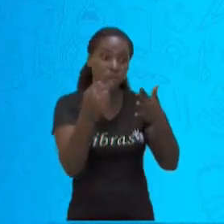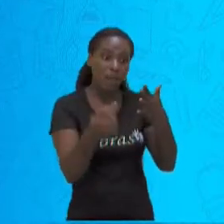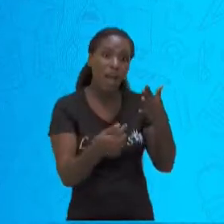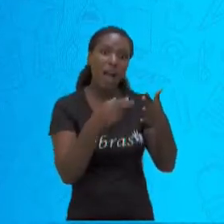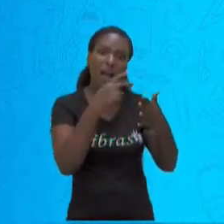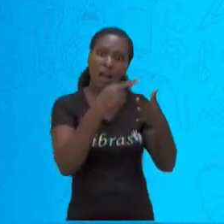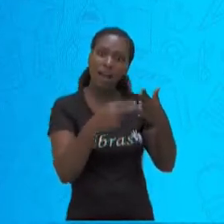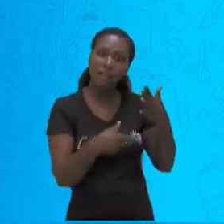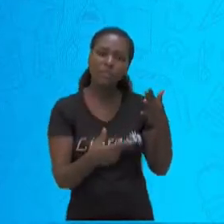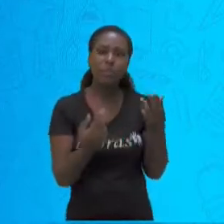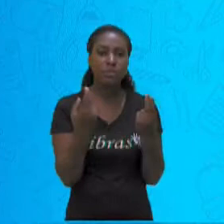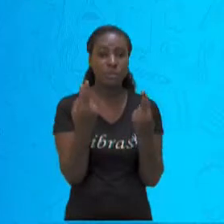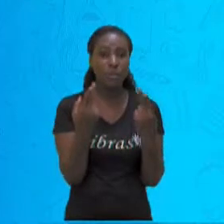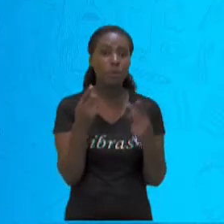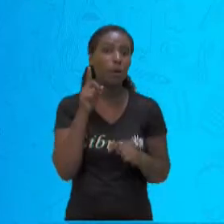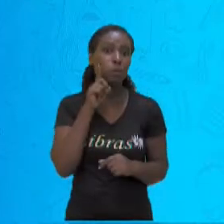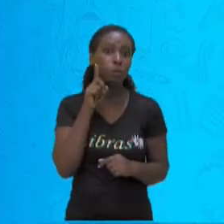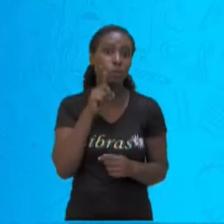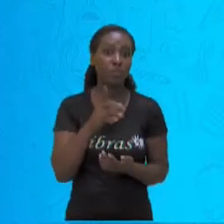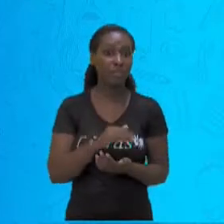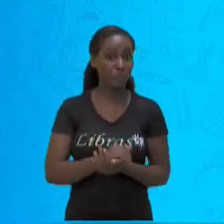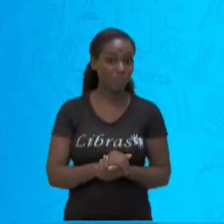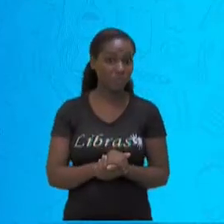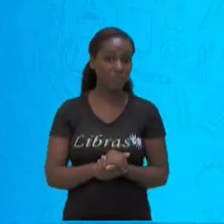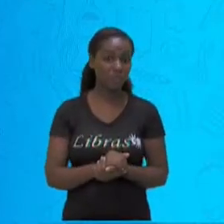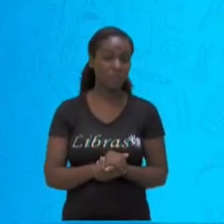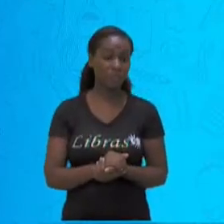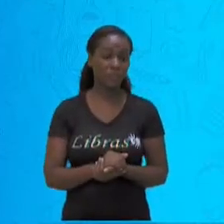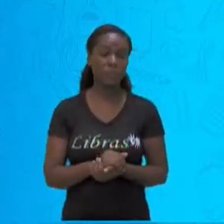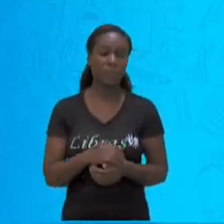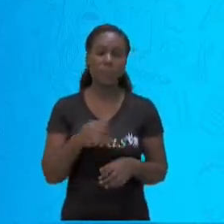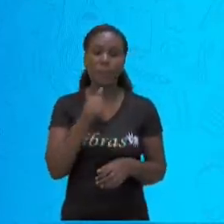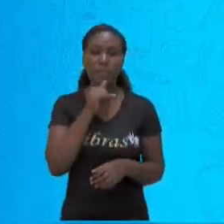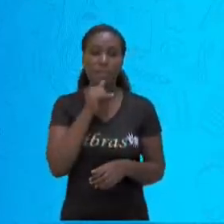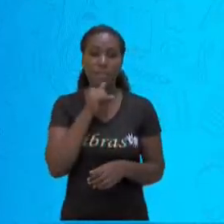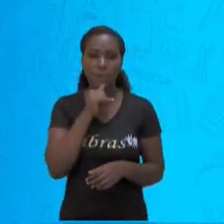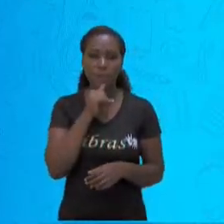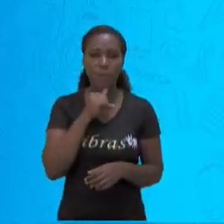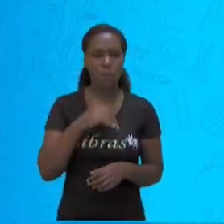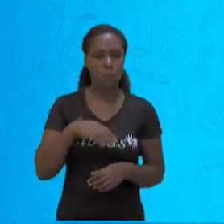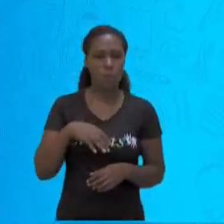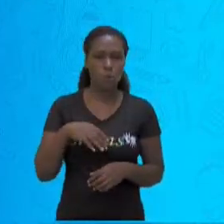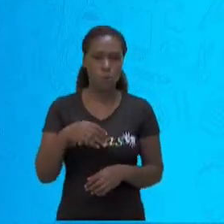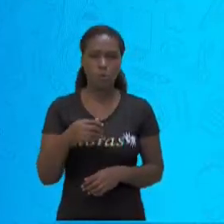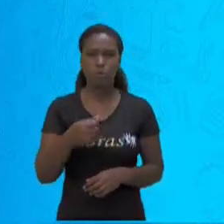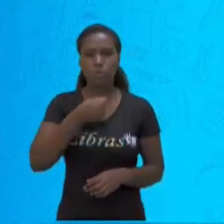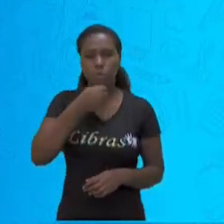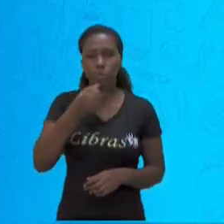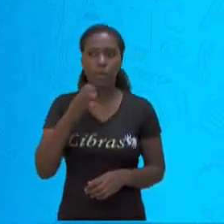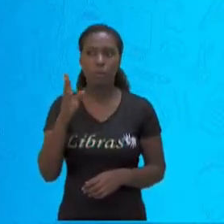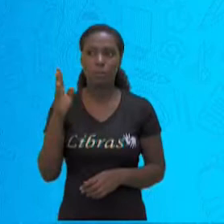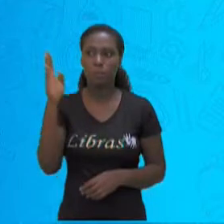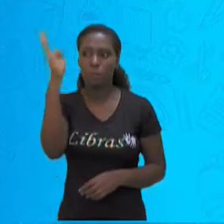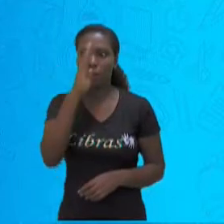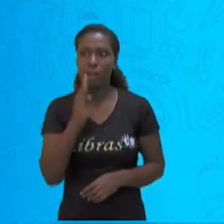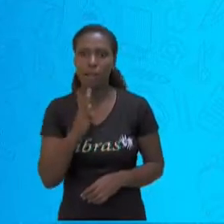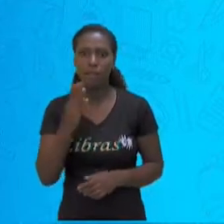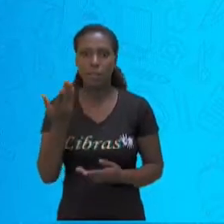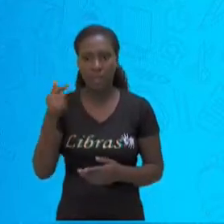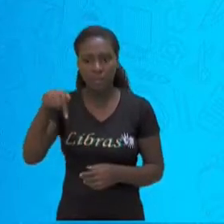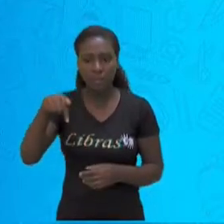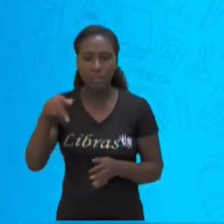era o Jornal Nacional. Esse era o modelo. Hoje, não. Nós temos N